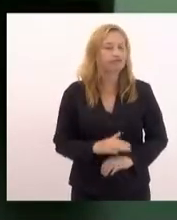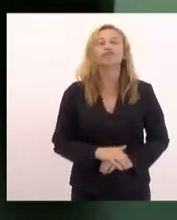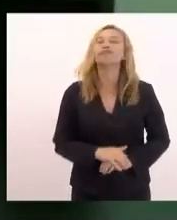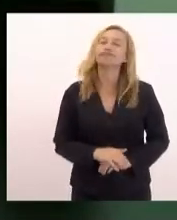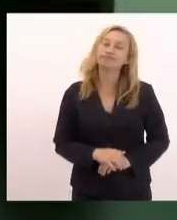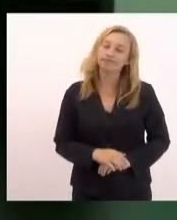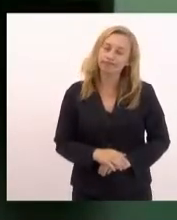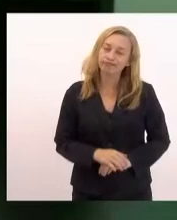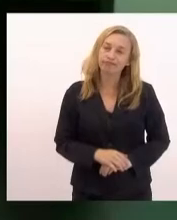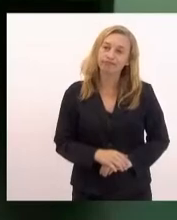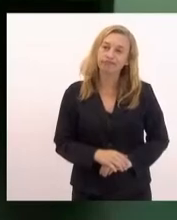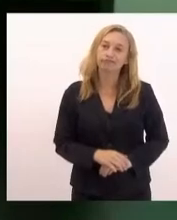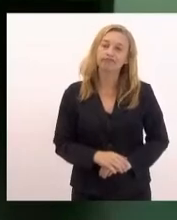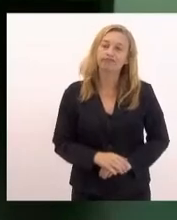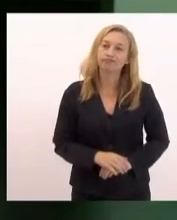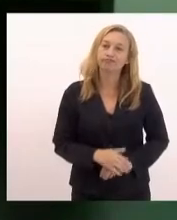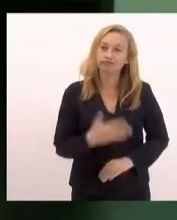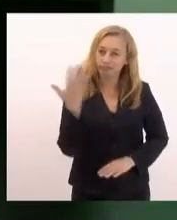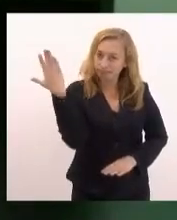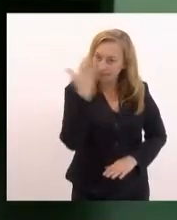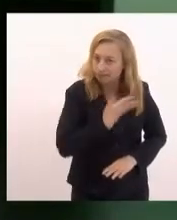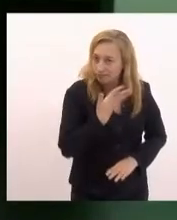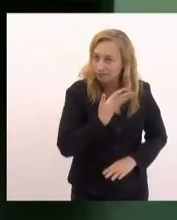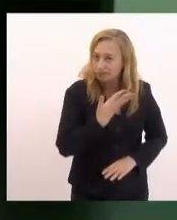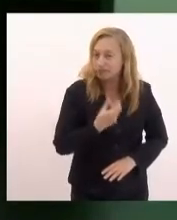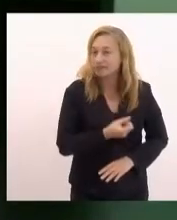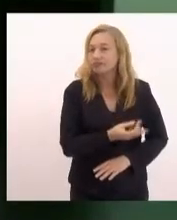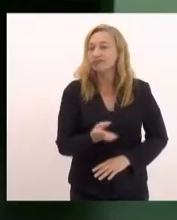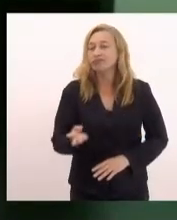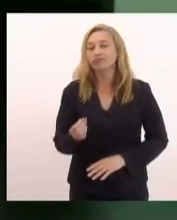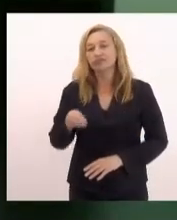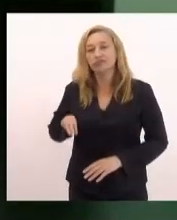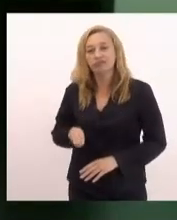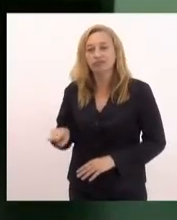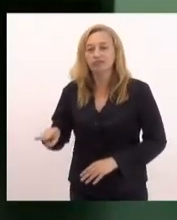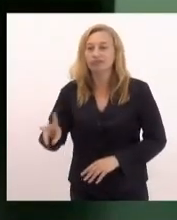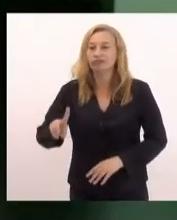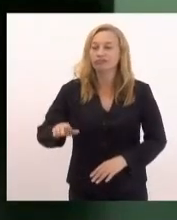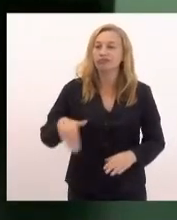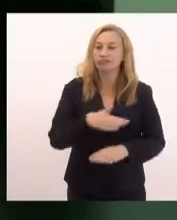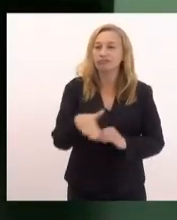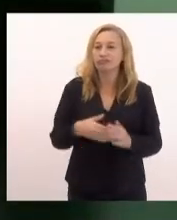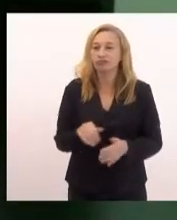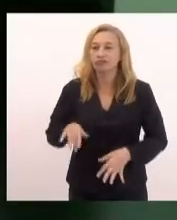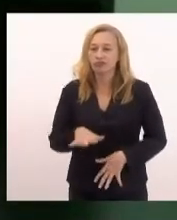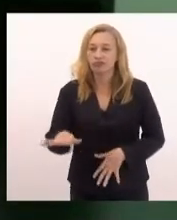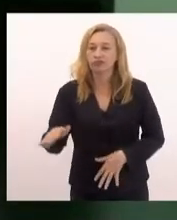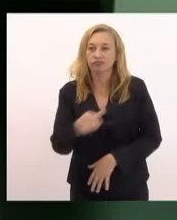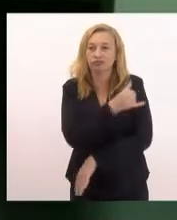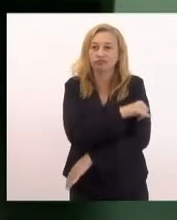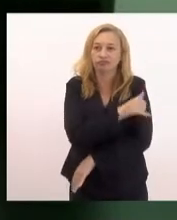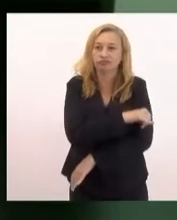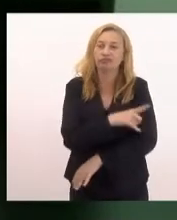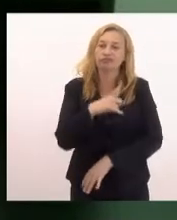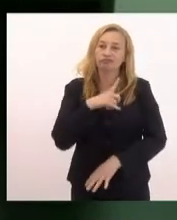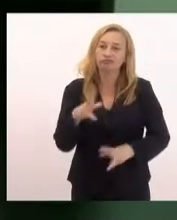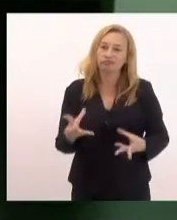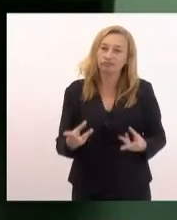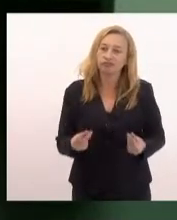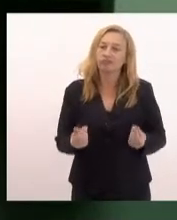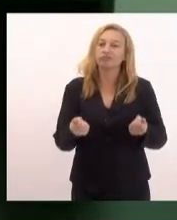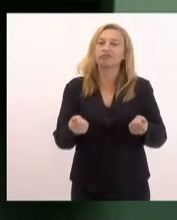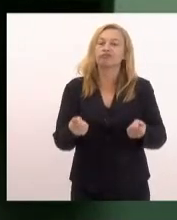que provável do quanto que a Maré e todas as favelas do Rio de Janeiro têm em sua essência